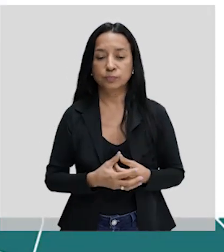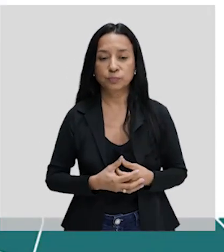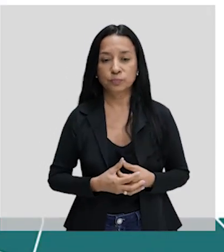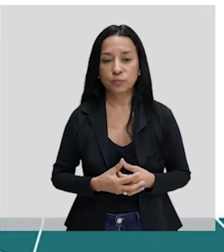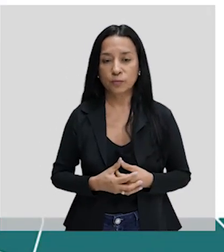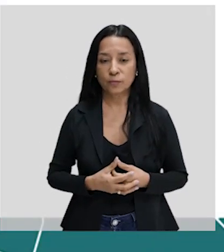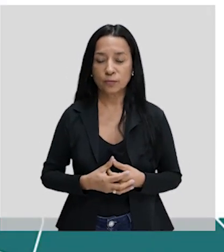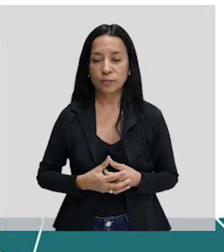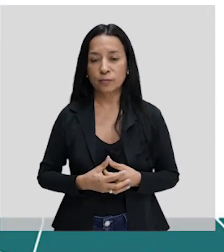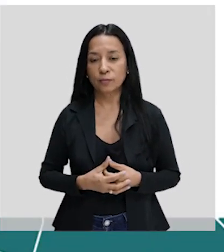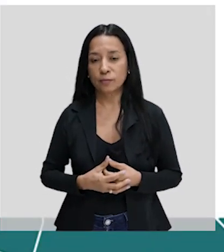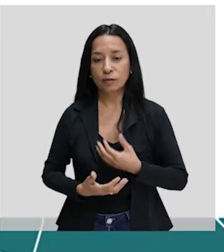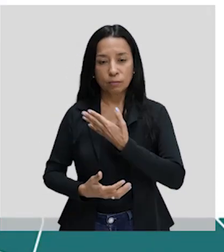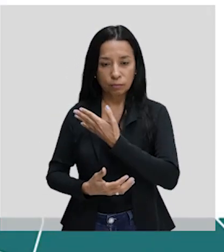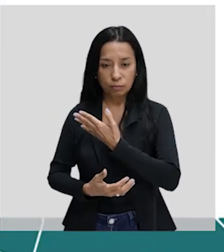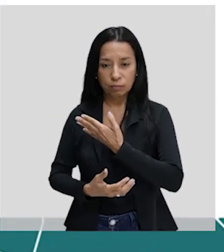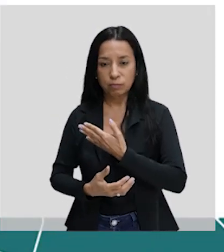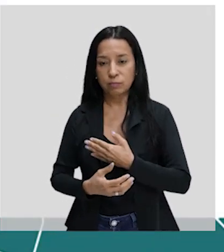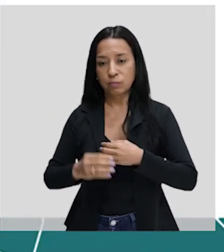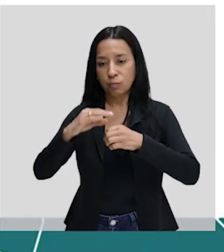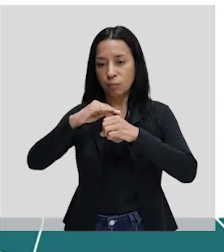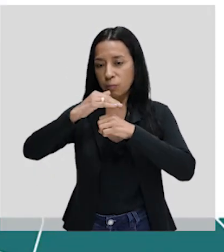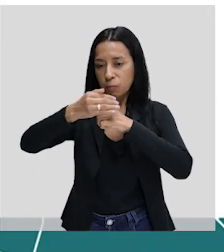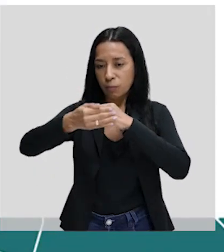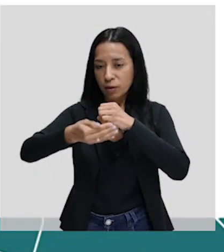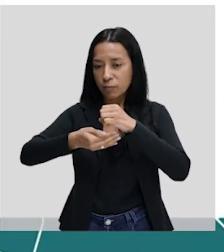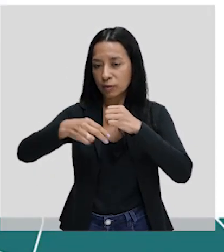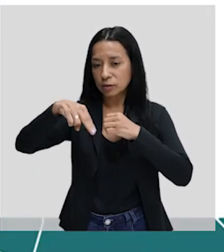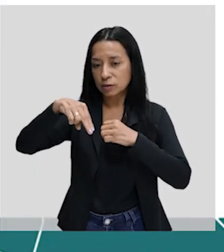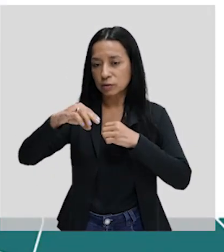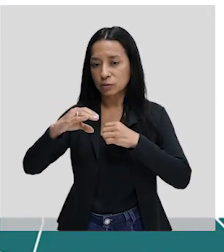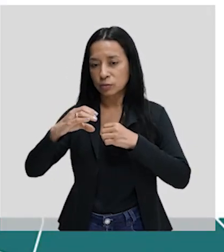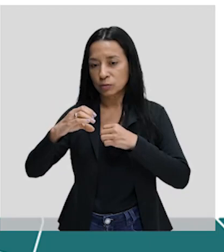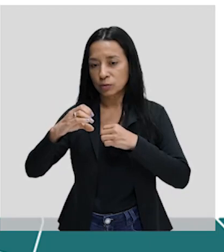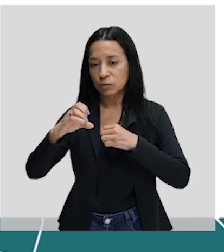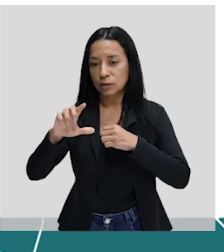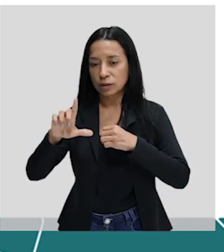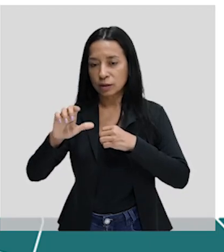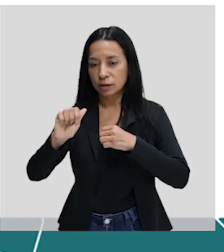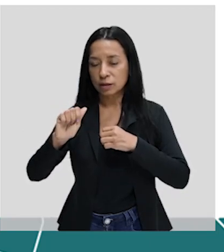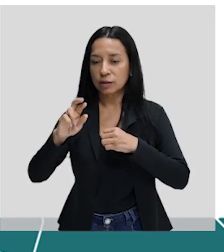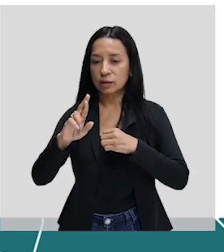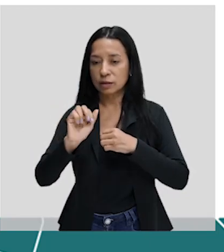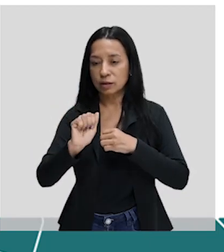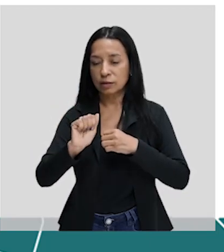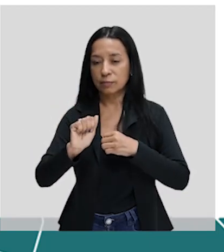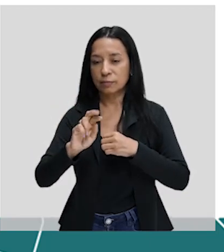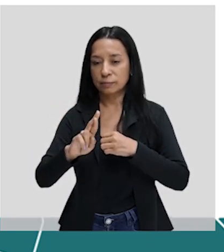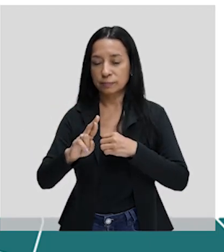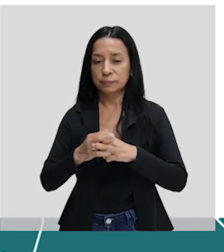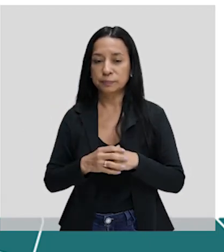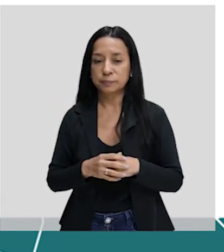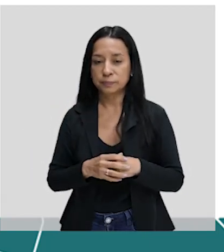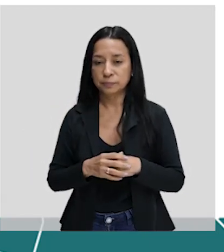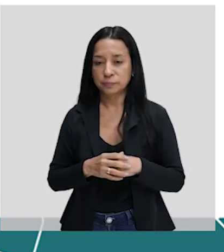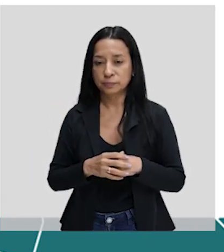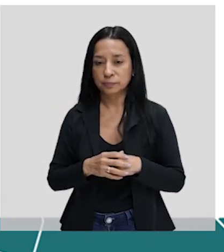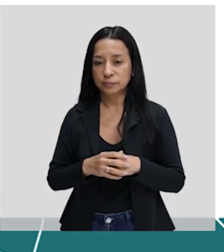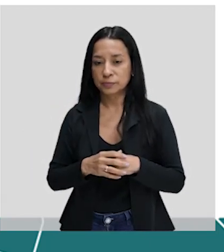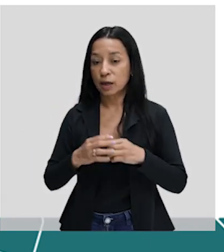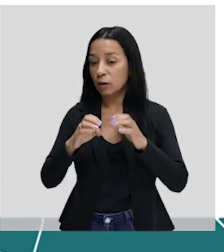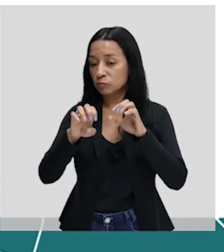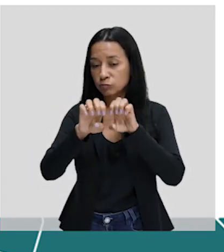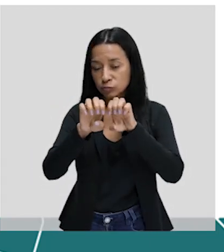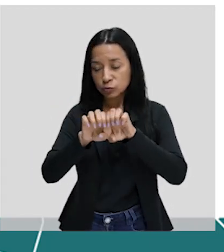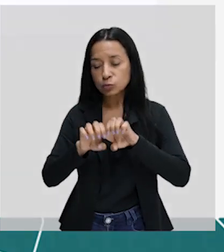nuclear, também é chamado de membrana nuclear. Um termo que deve ser evitado, pois a carioteca é uma estrutura mais complexa